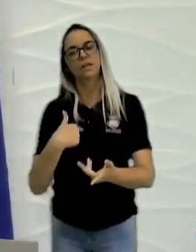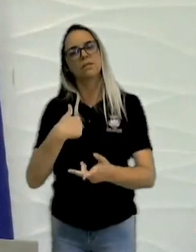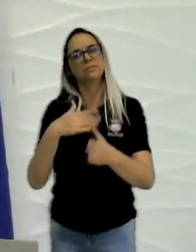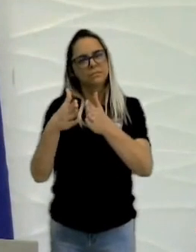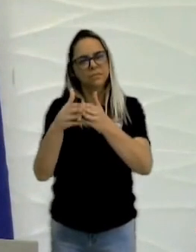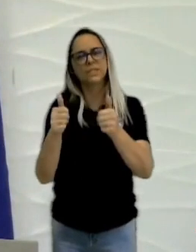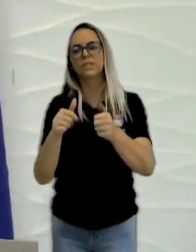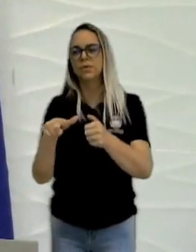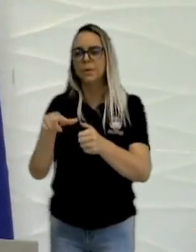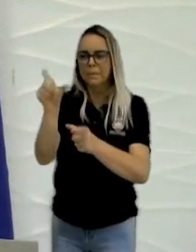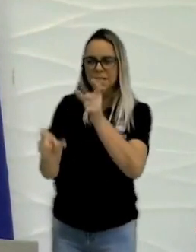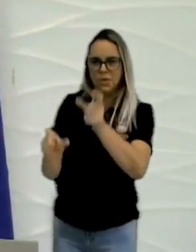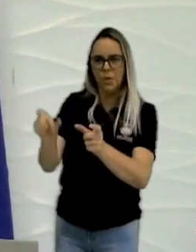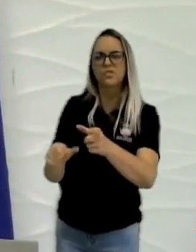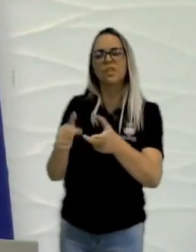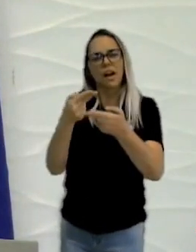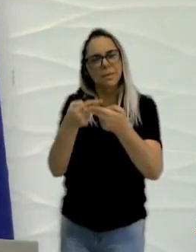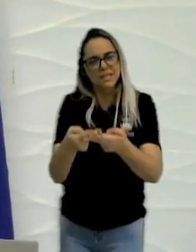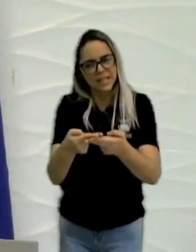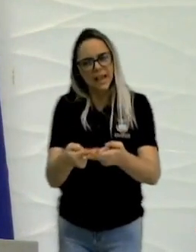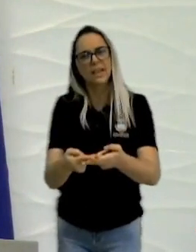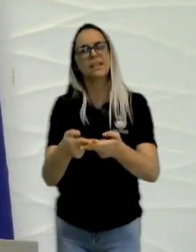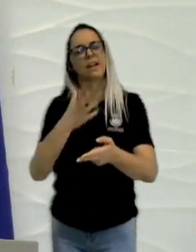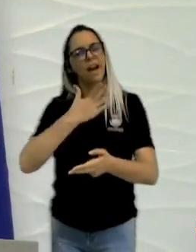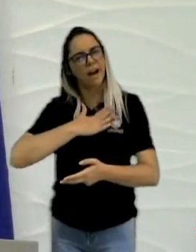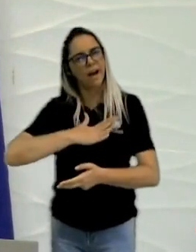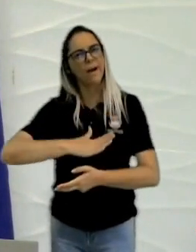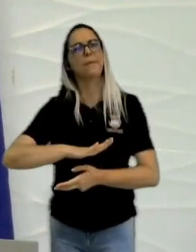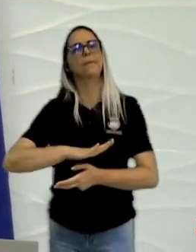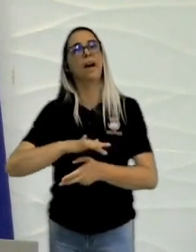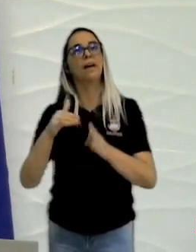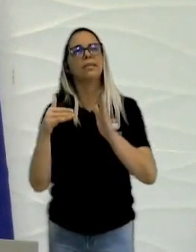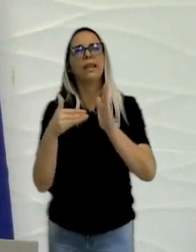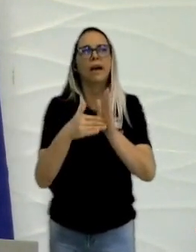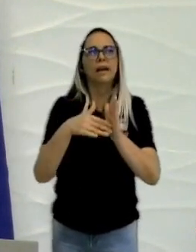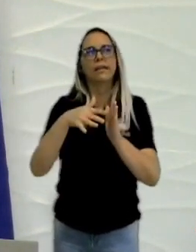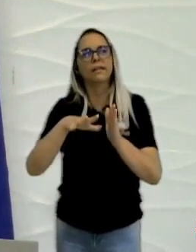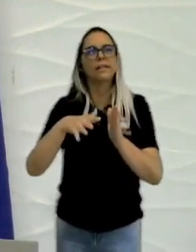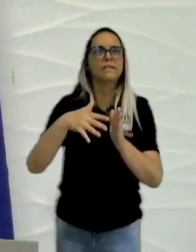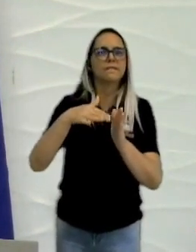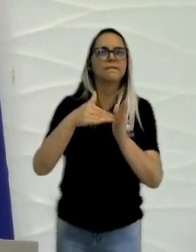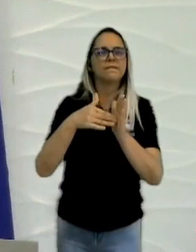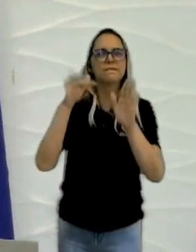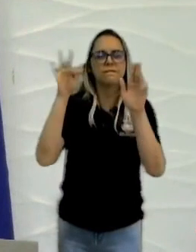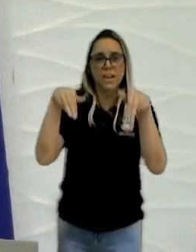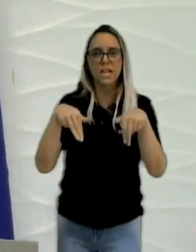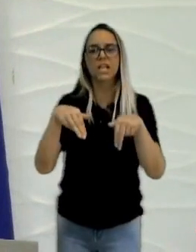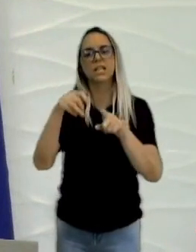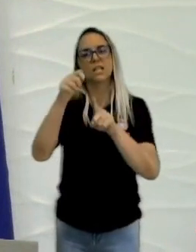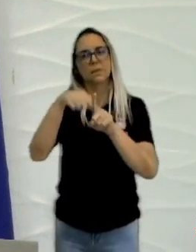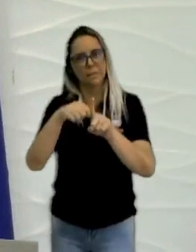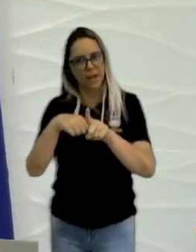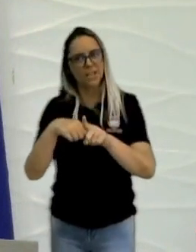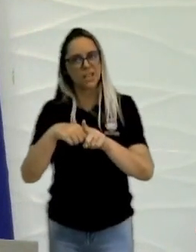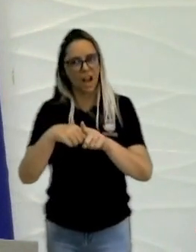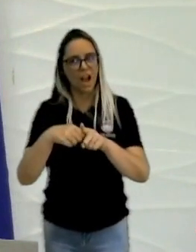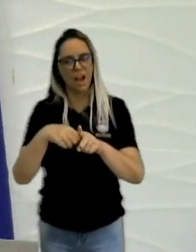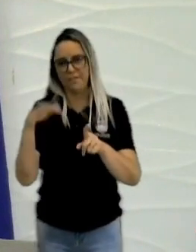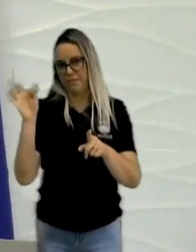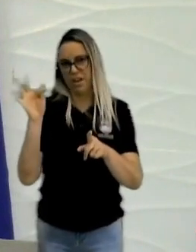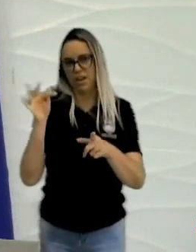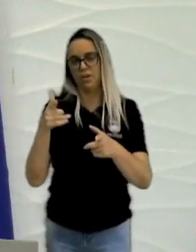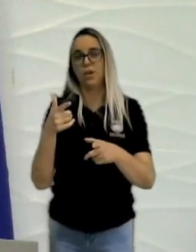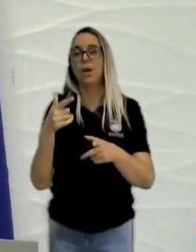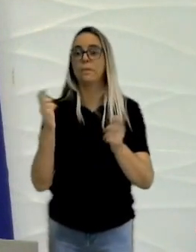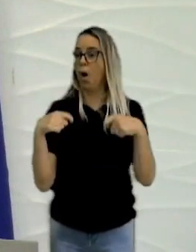moradores de lá da região, que no máximo até o final do mês nós iremos abrir, né, os acessos lá para o pessoal trafegar.